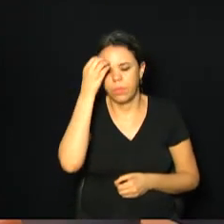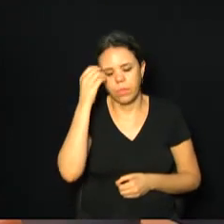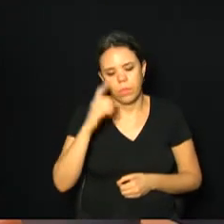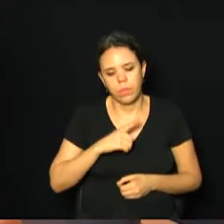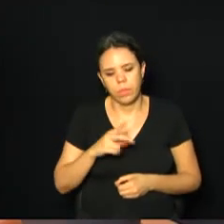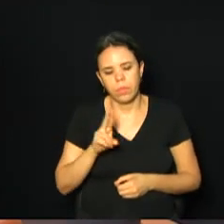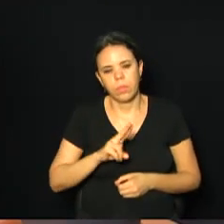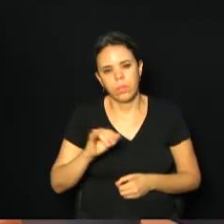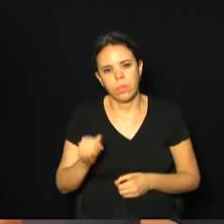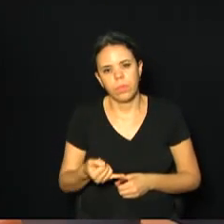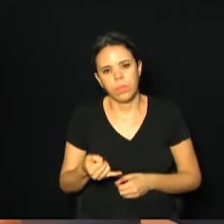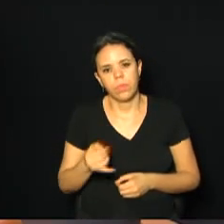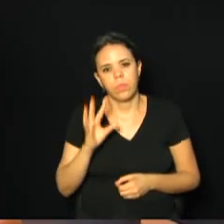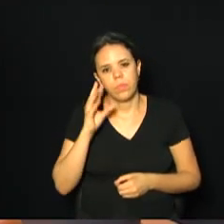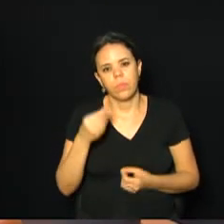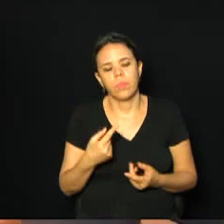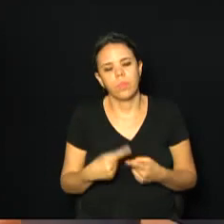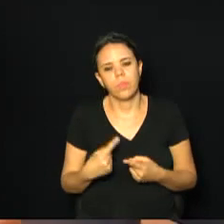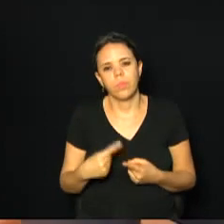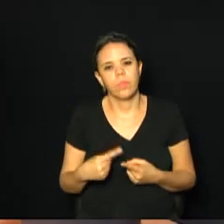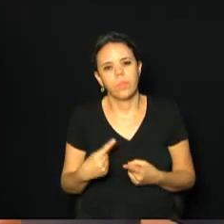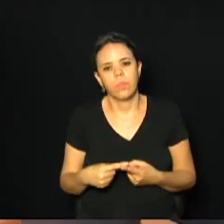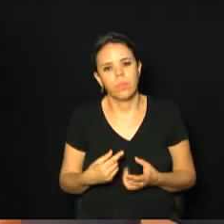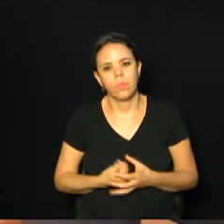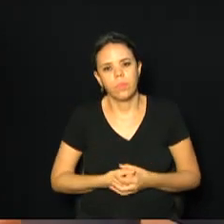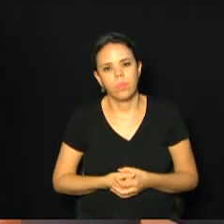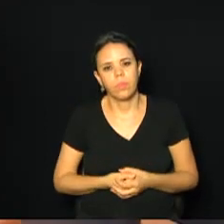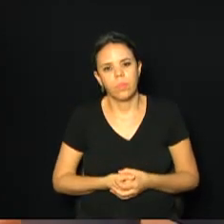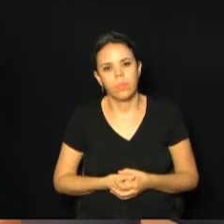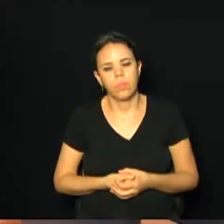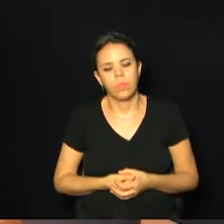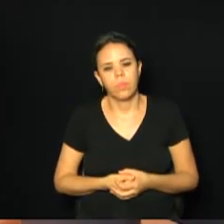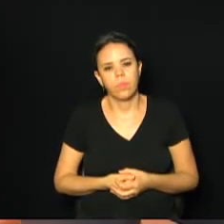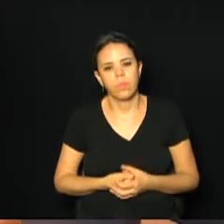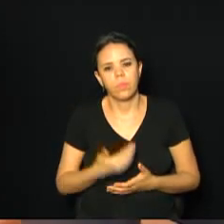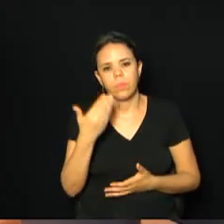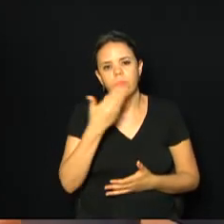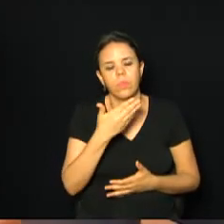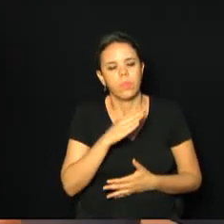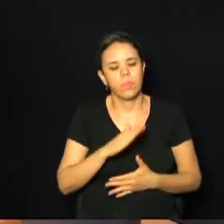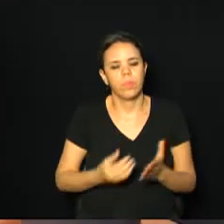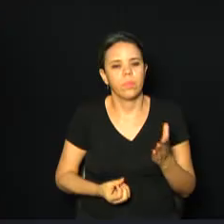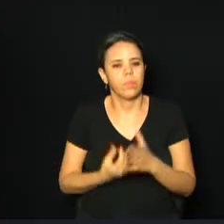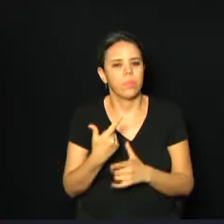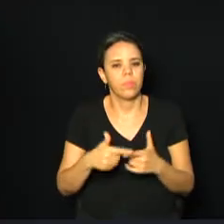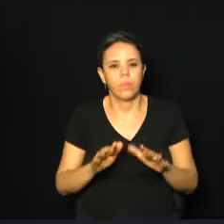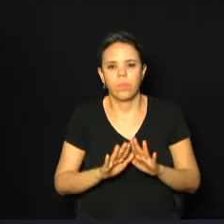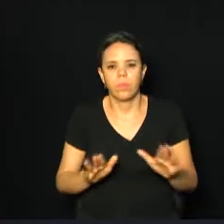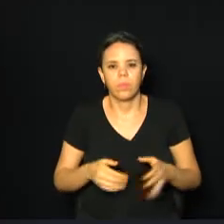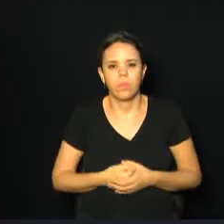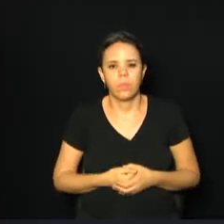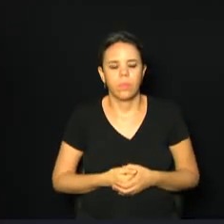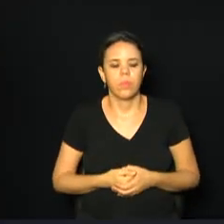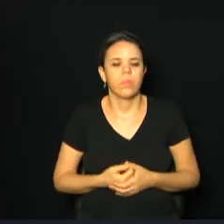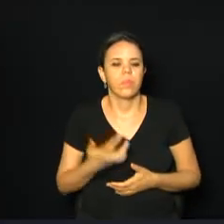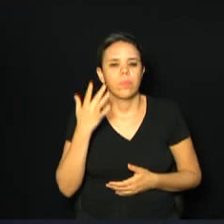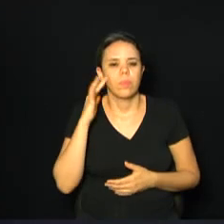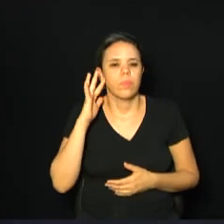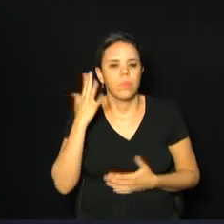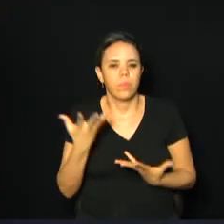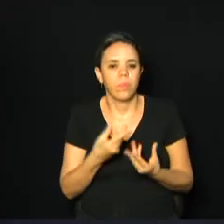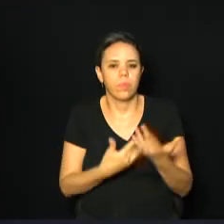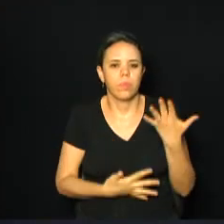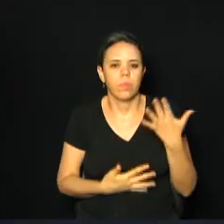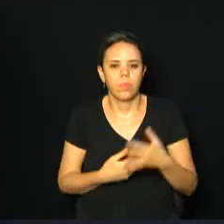ocupar um pouco mais e entender o porquê dessas coisas. Eu não vejo que ela veio para criar problema. E acho que ela vai solucionar